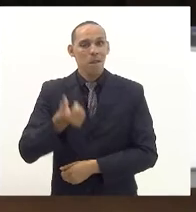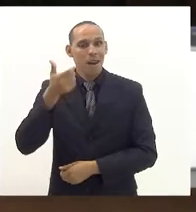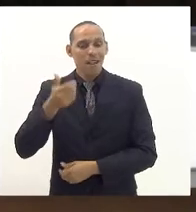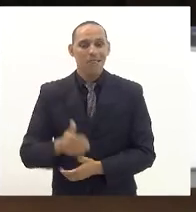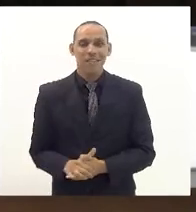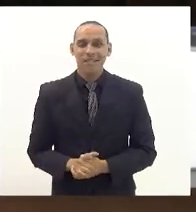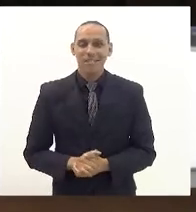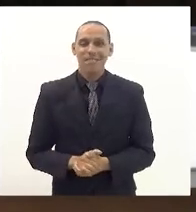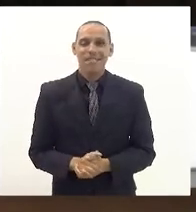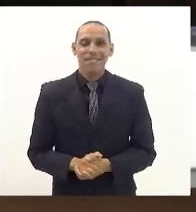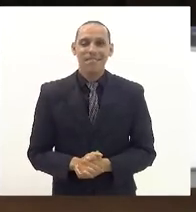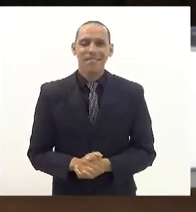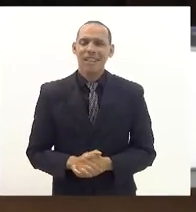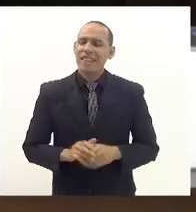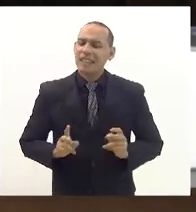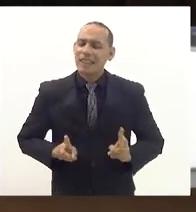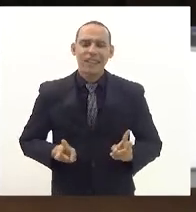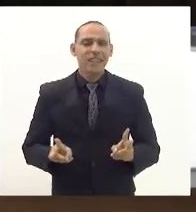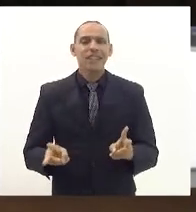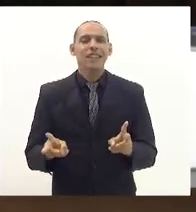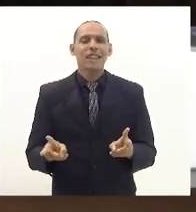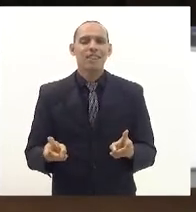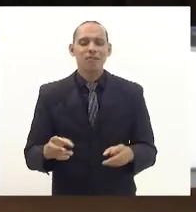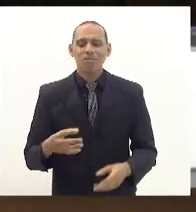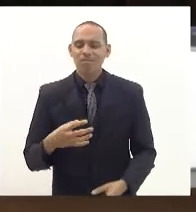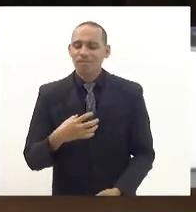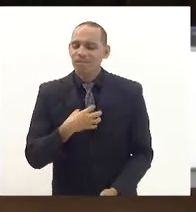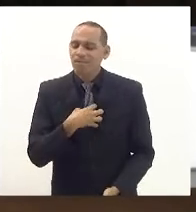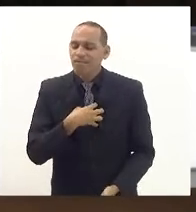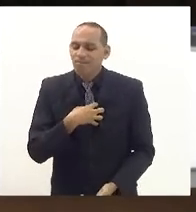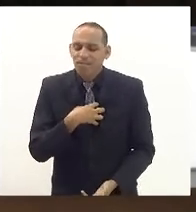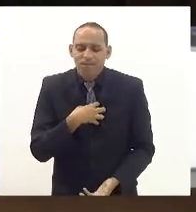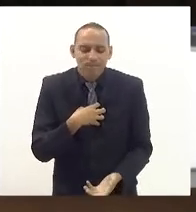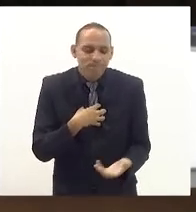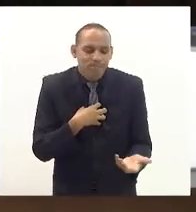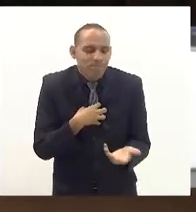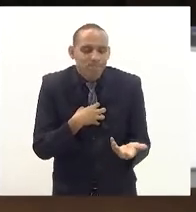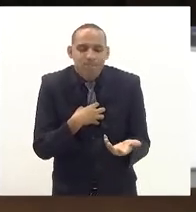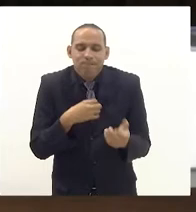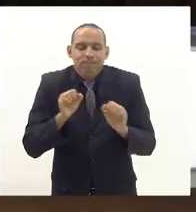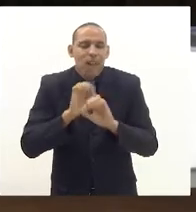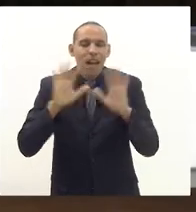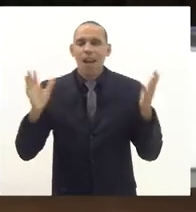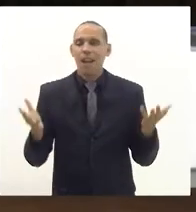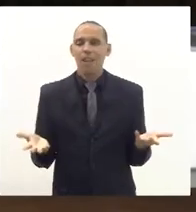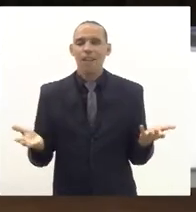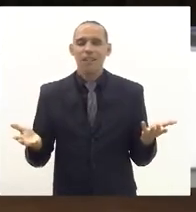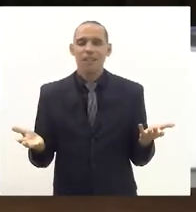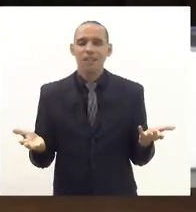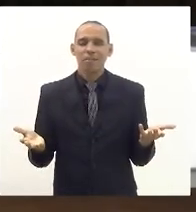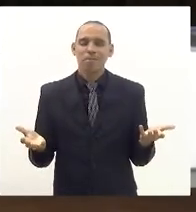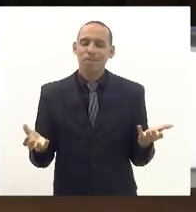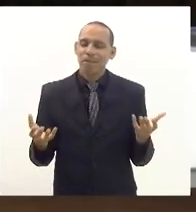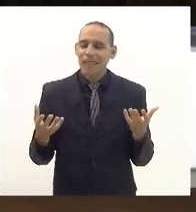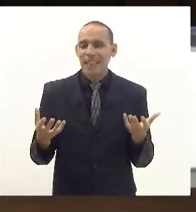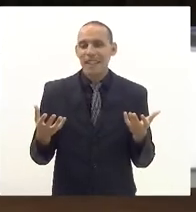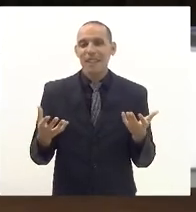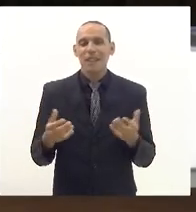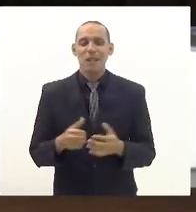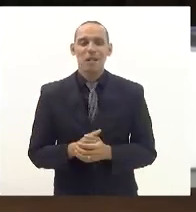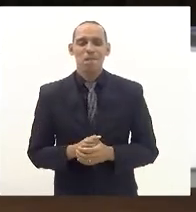e sempre de uma forma absolutamente transparente queria